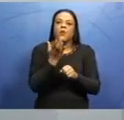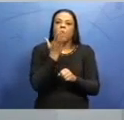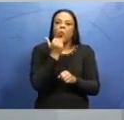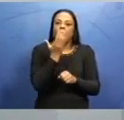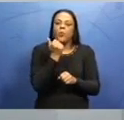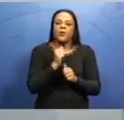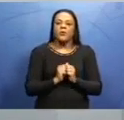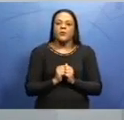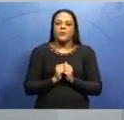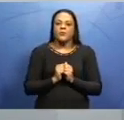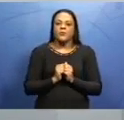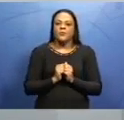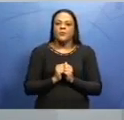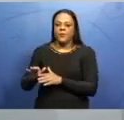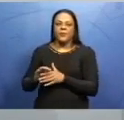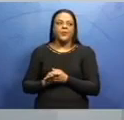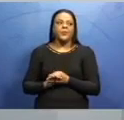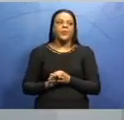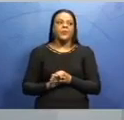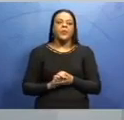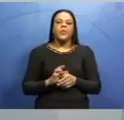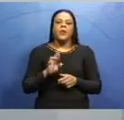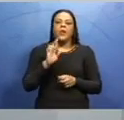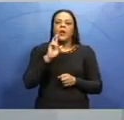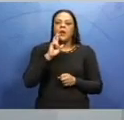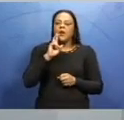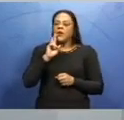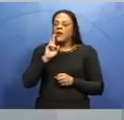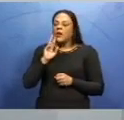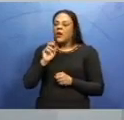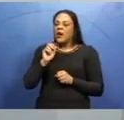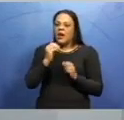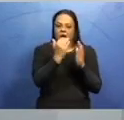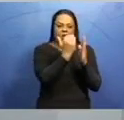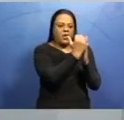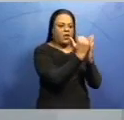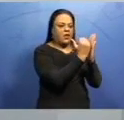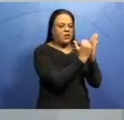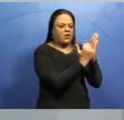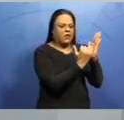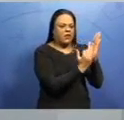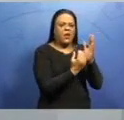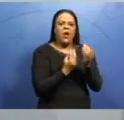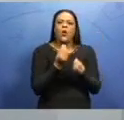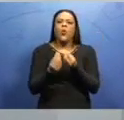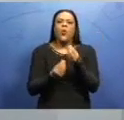Responda. Em quantas partes a receita é dividida?